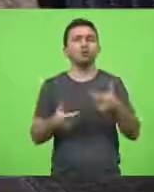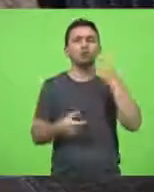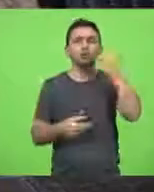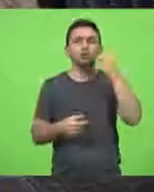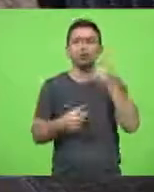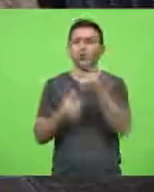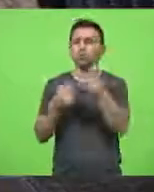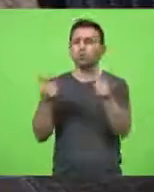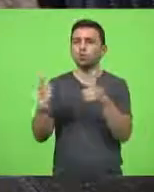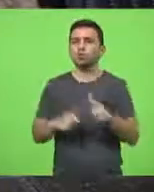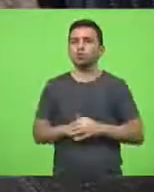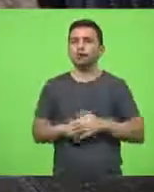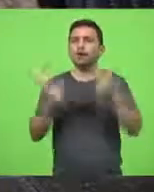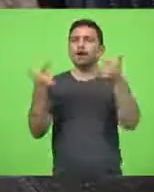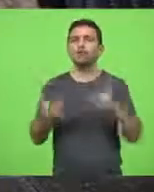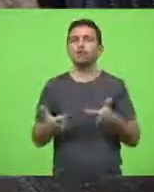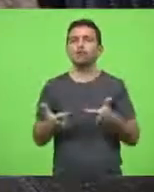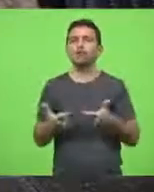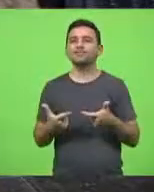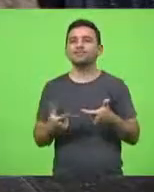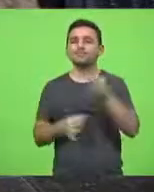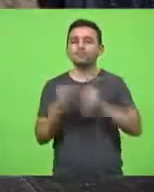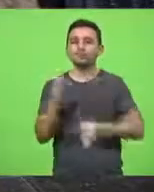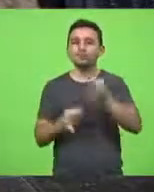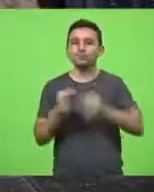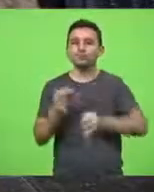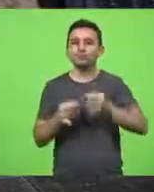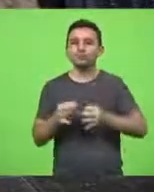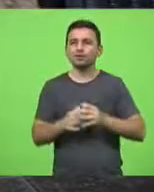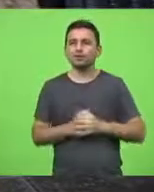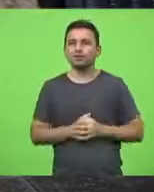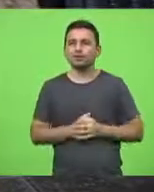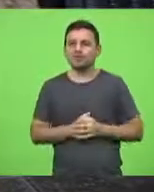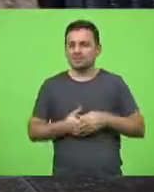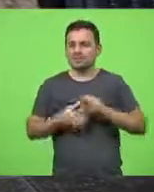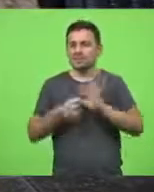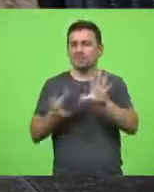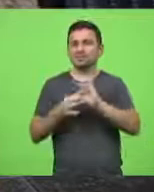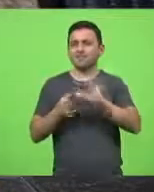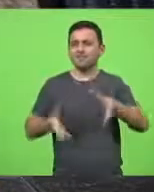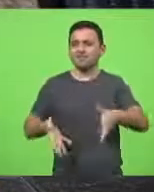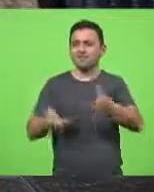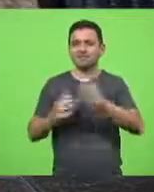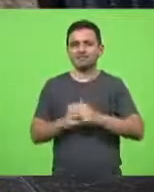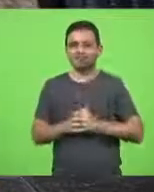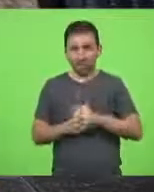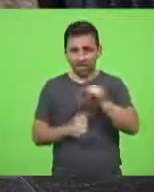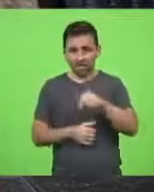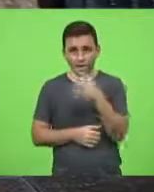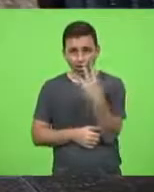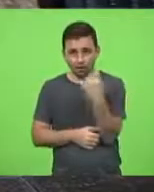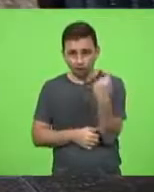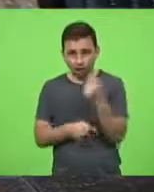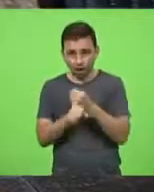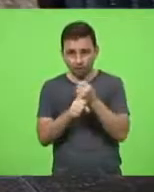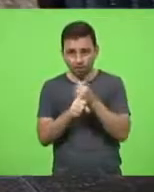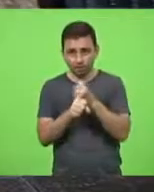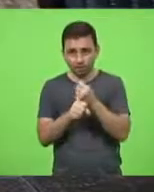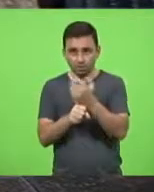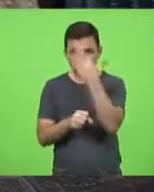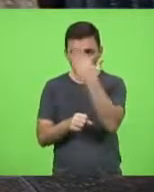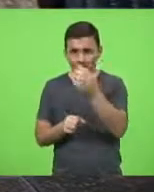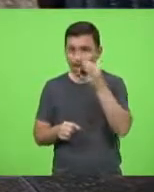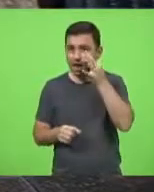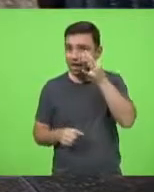casa? Onde está o judiciário que permite isso? É assim, 41 anos na nossa cara,